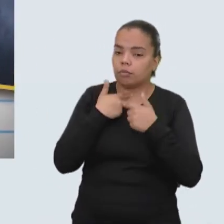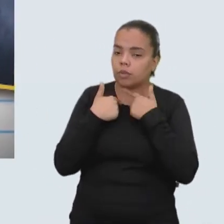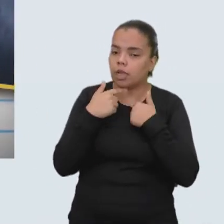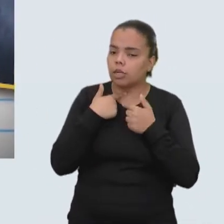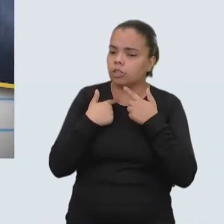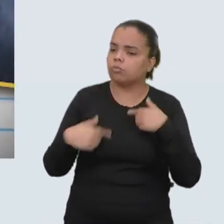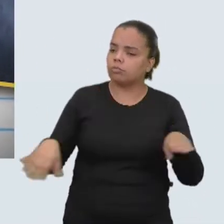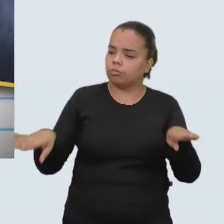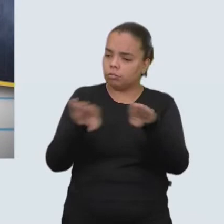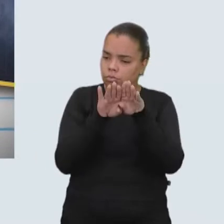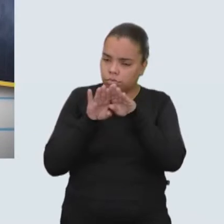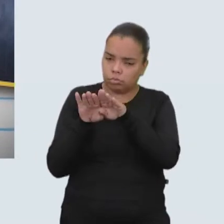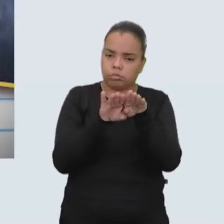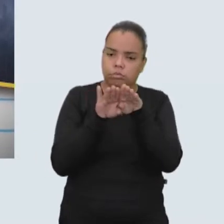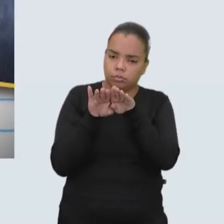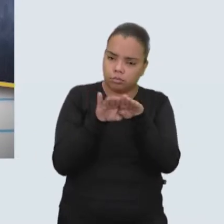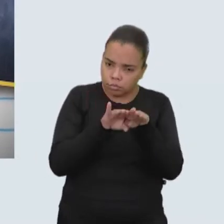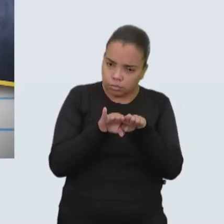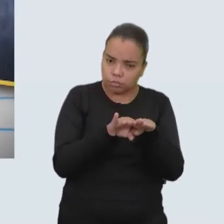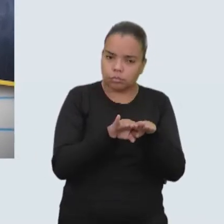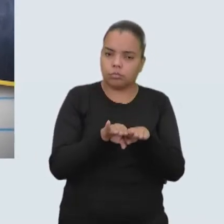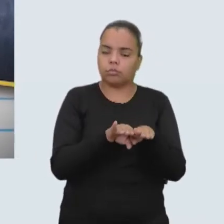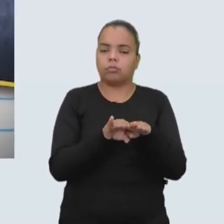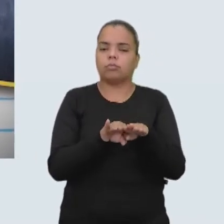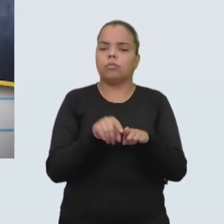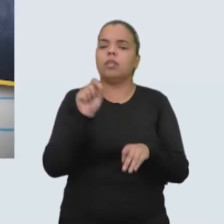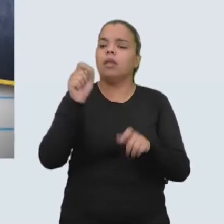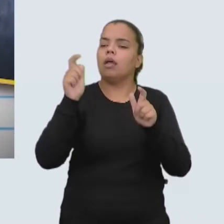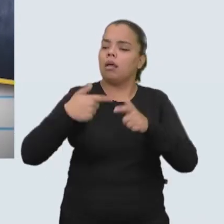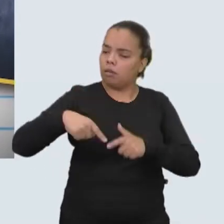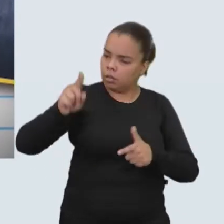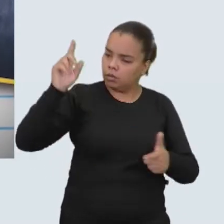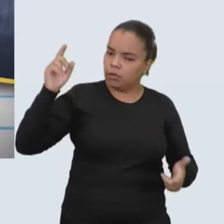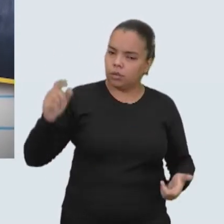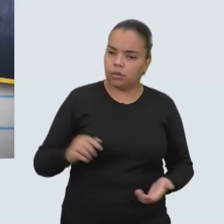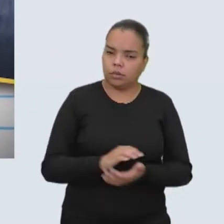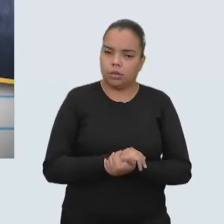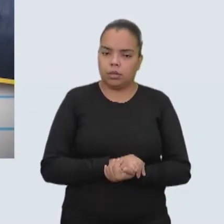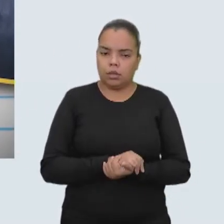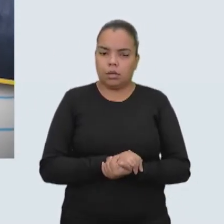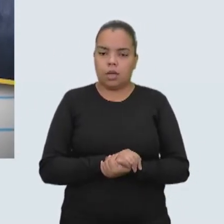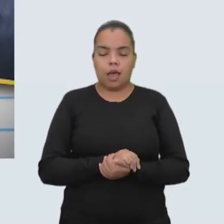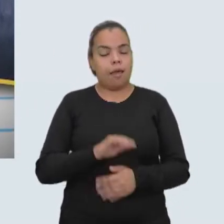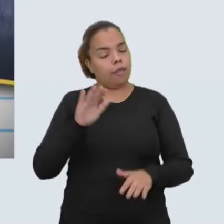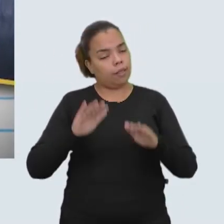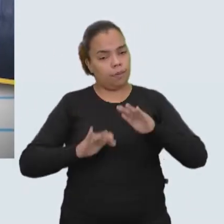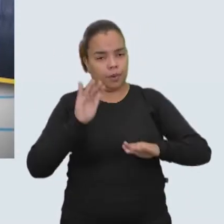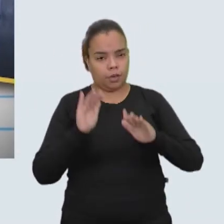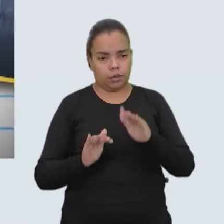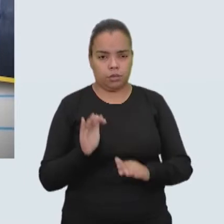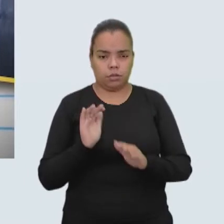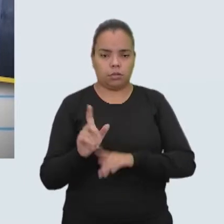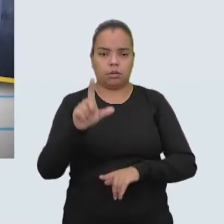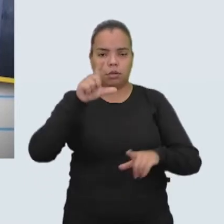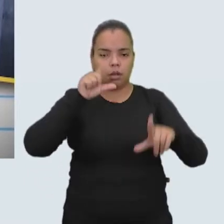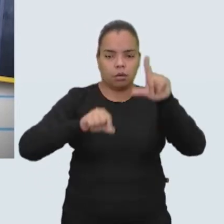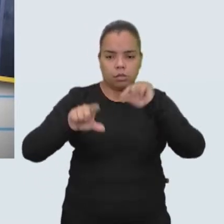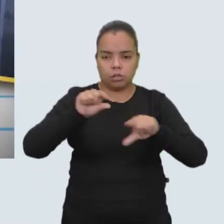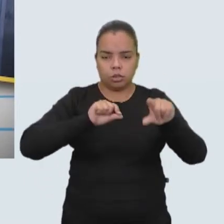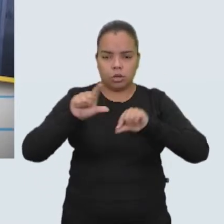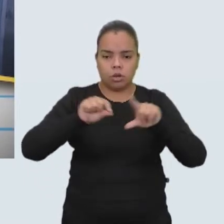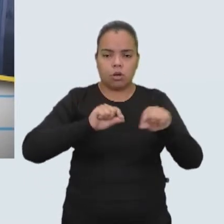oportunidades para alçarem voo próprio. Para onde irão? Bem, isso depende da escolha de cada um. Os lugares não podem